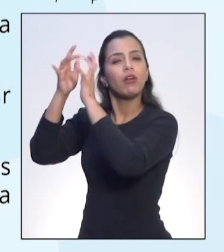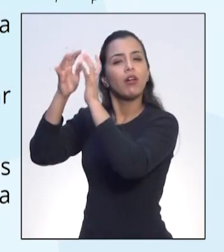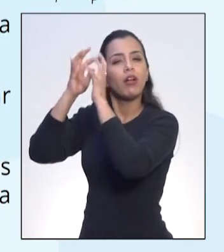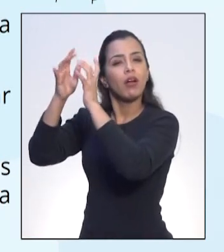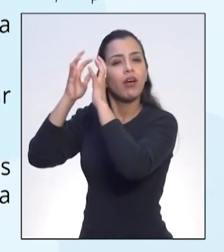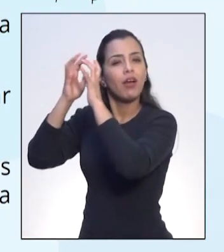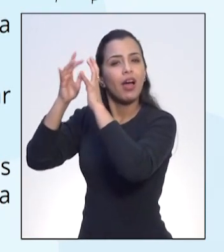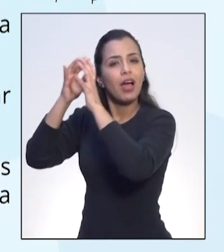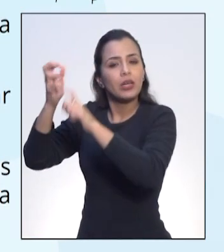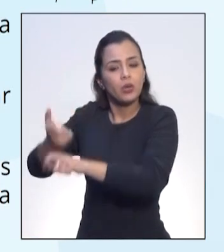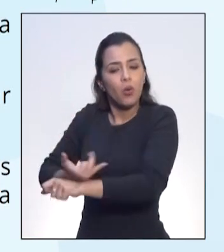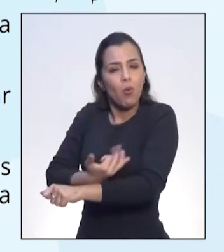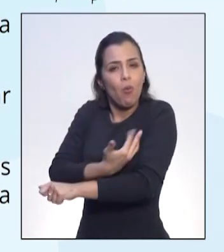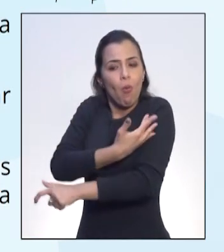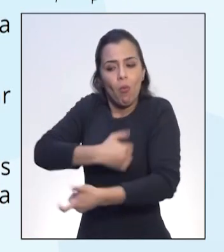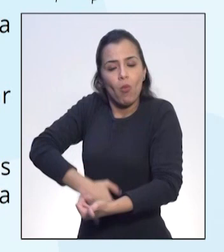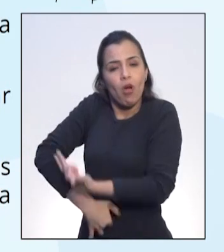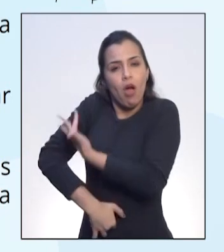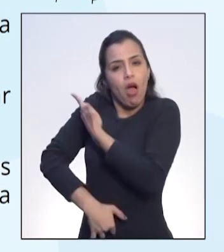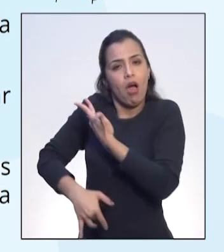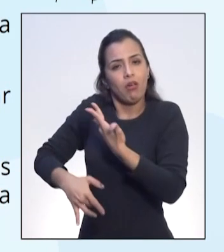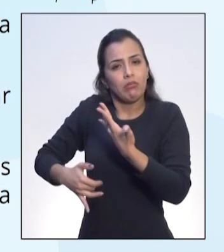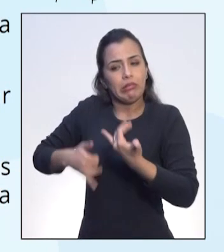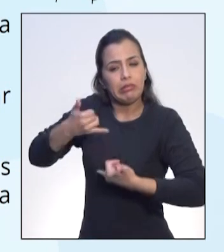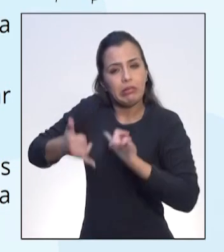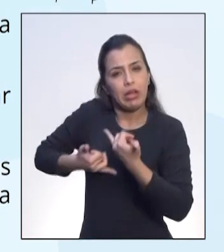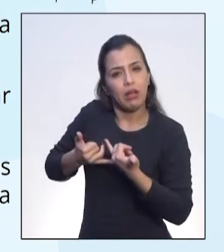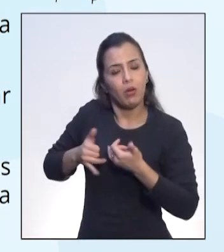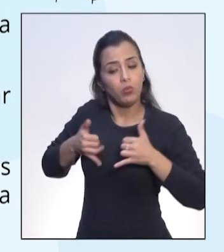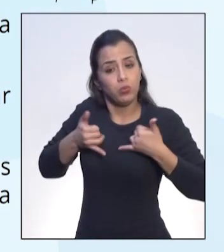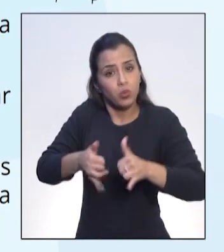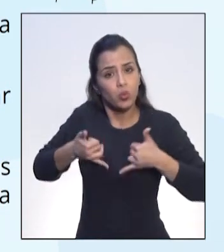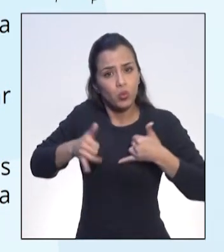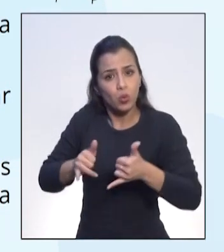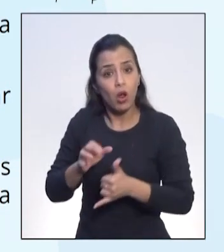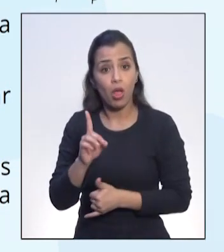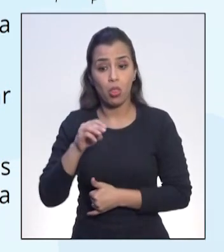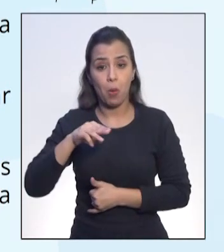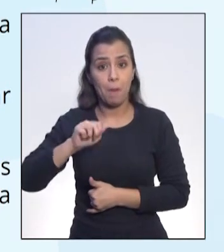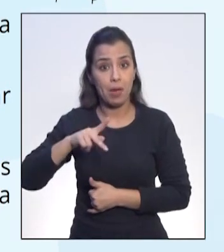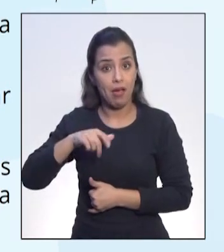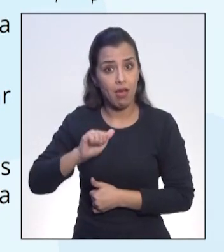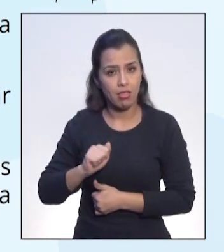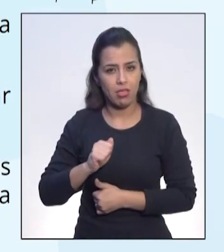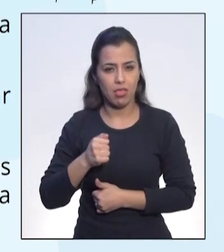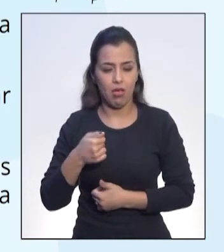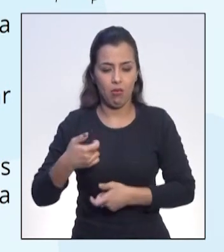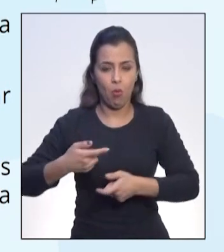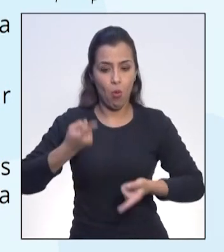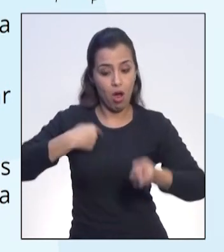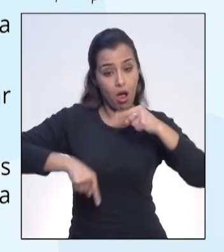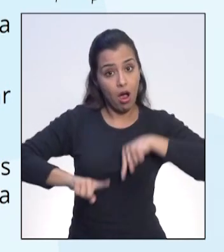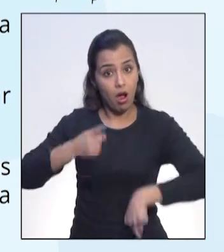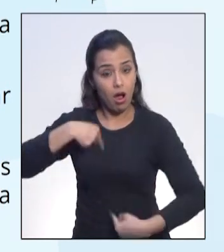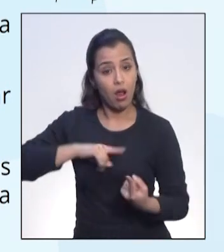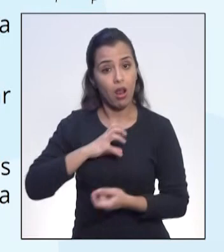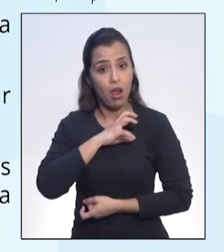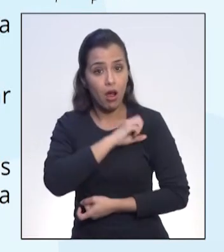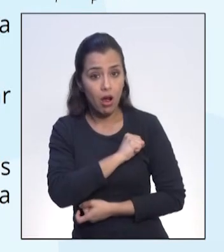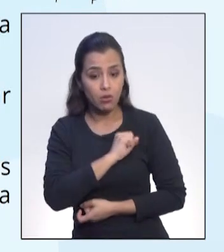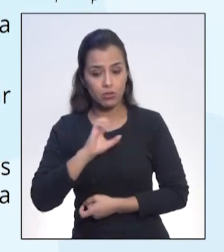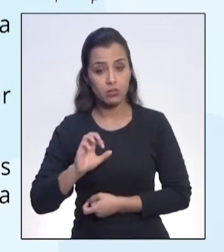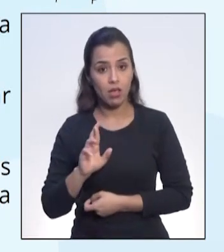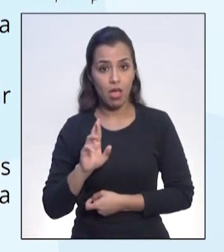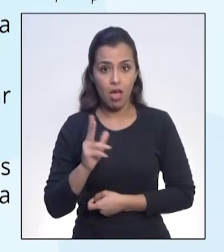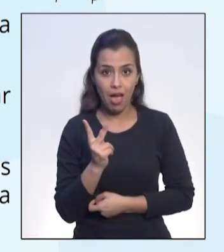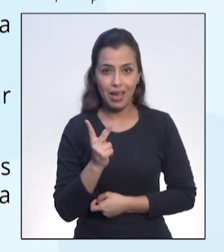um combinado de substâncias químicas, como a adrenalina, a dopamina, a serotonina, a oxitocina, o CRH,